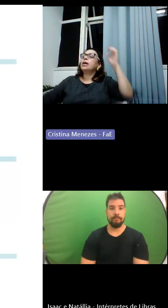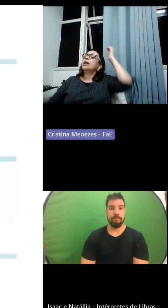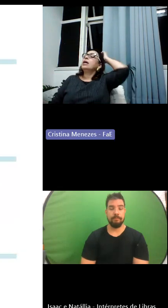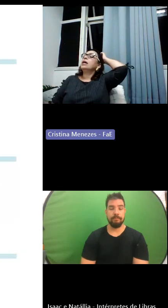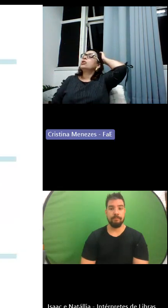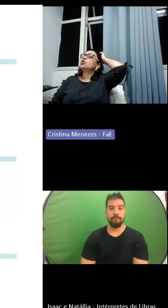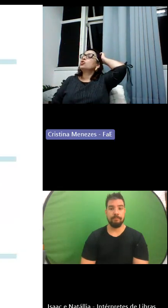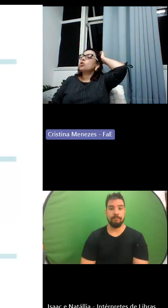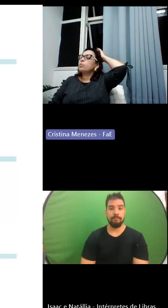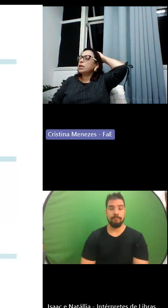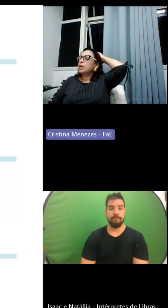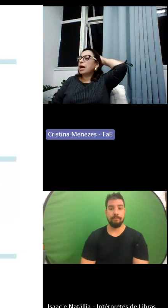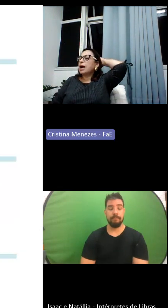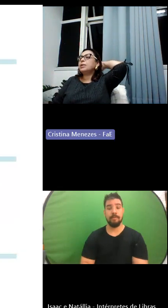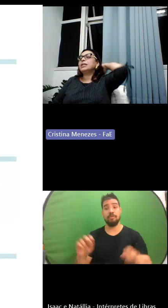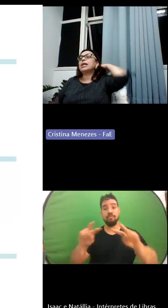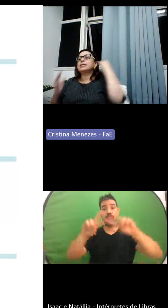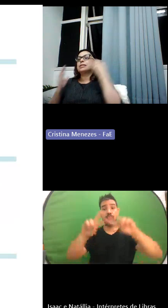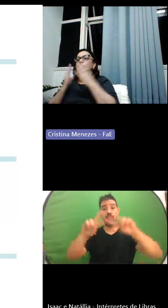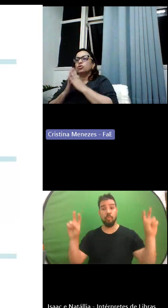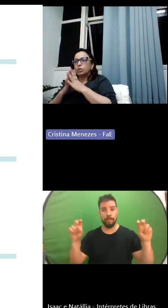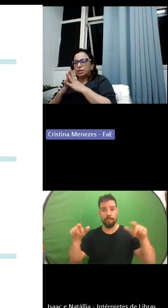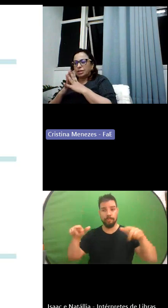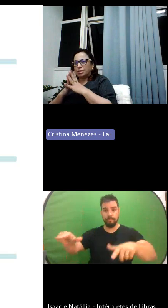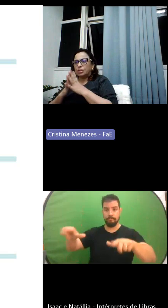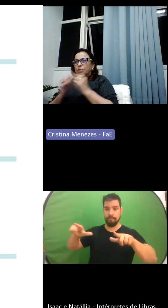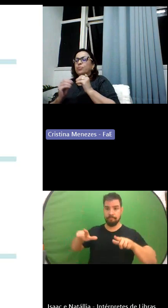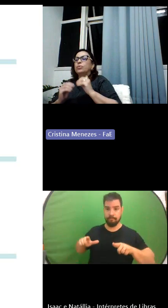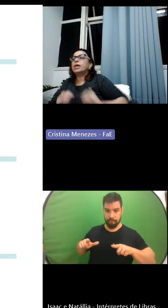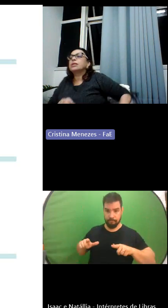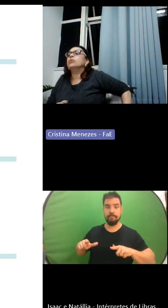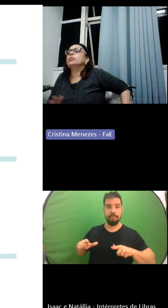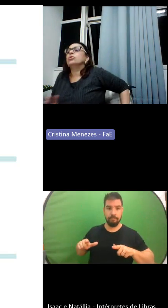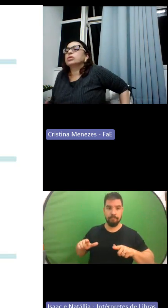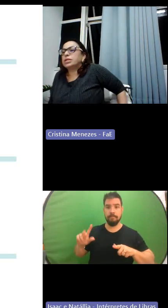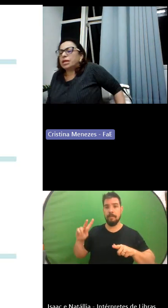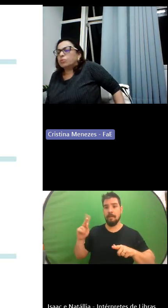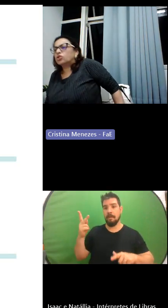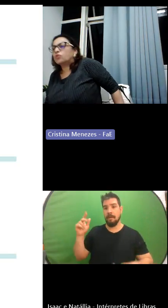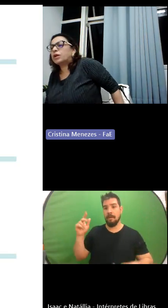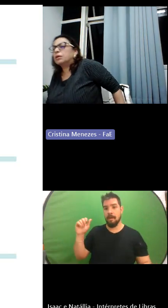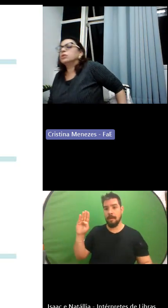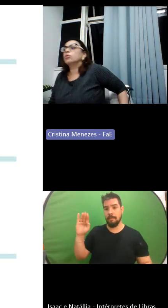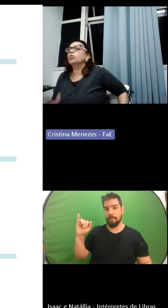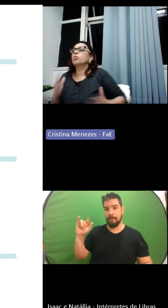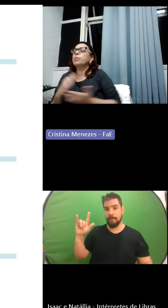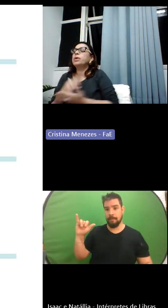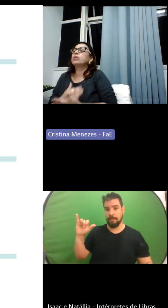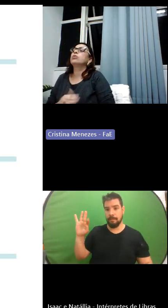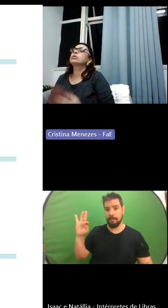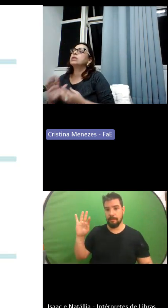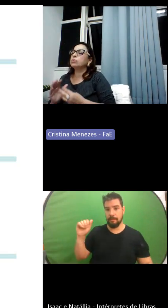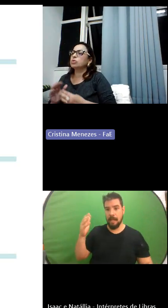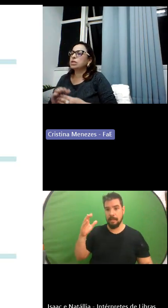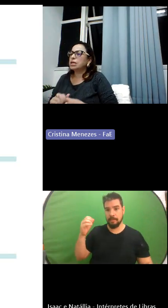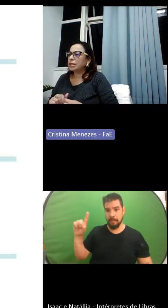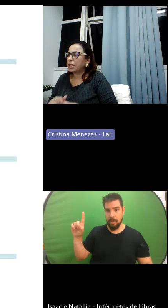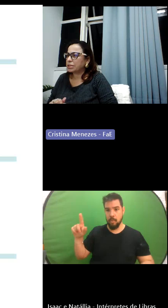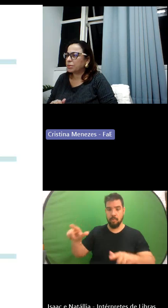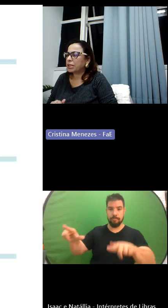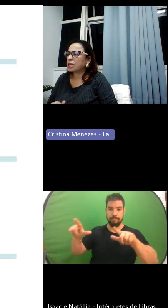Então, sobre a habilitação de vocês, né? Então, nós temos, já falamos em algum outro momento, nós